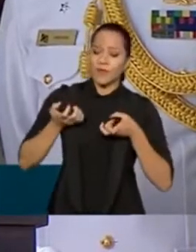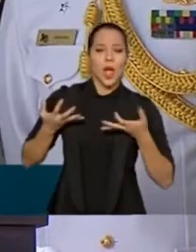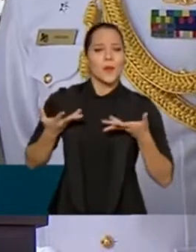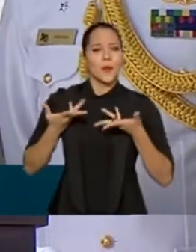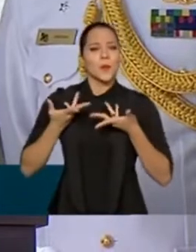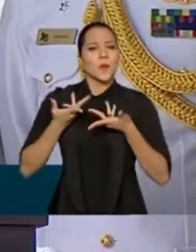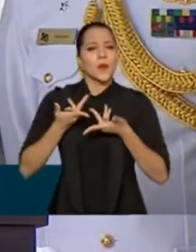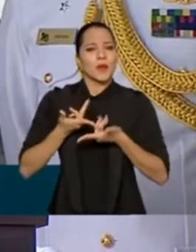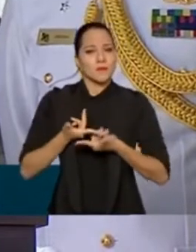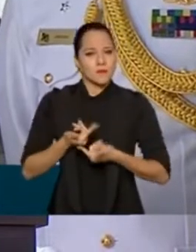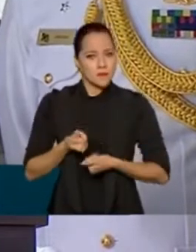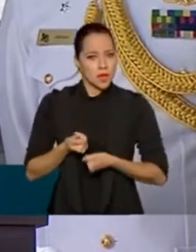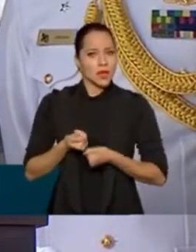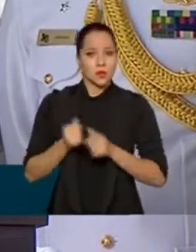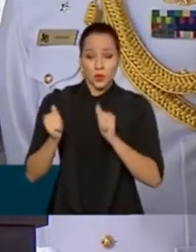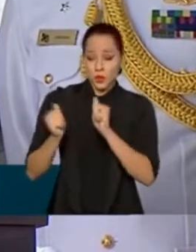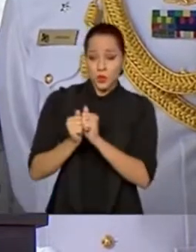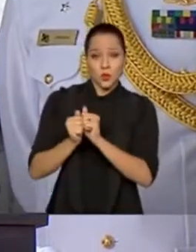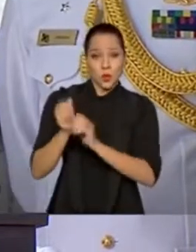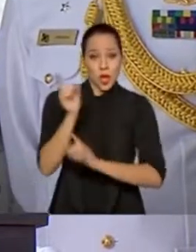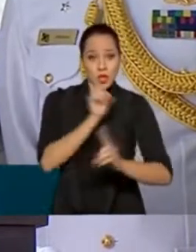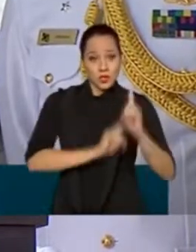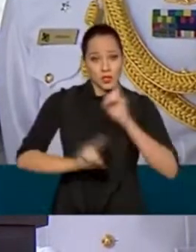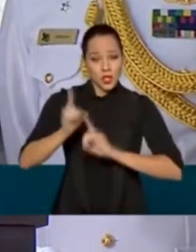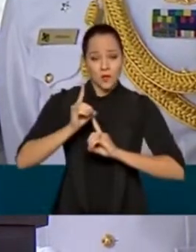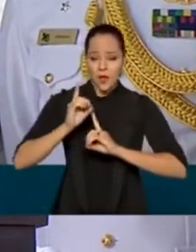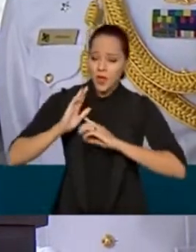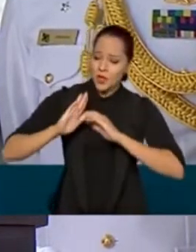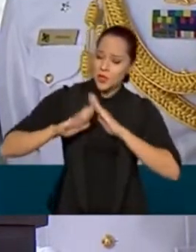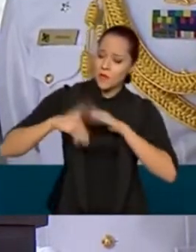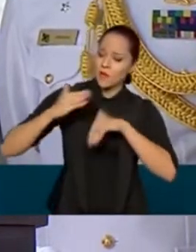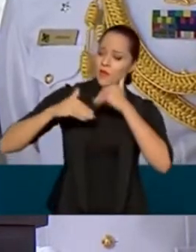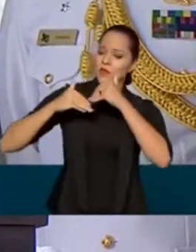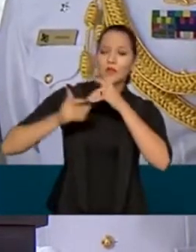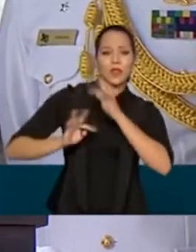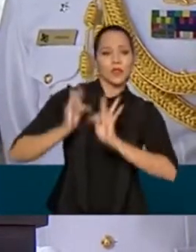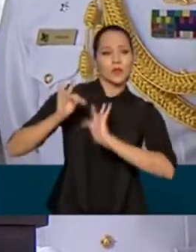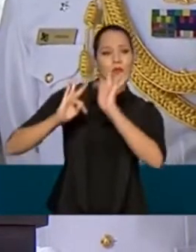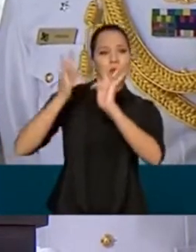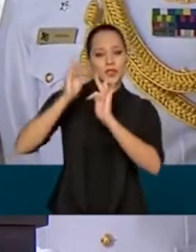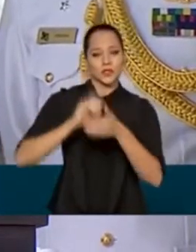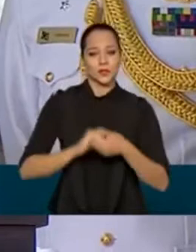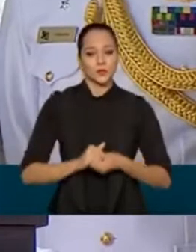aprimoramento frente à dinâmica da evolução tecnológica.